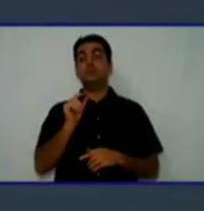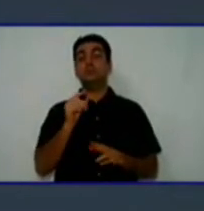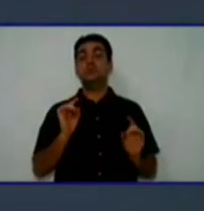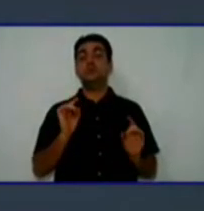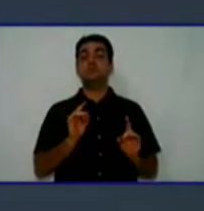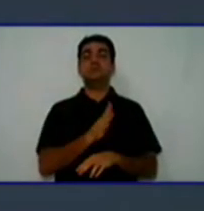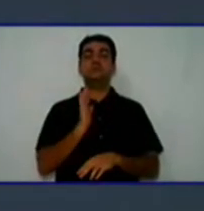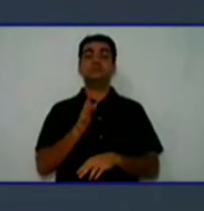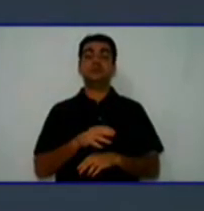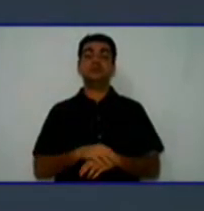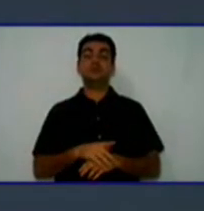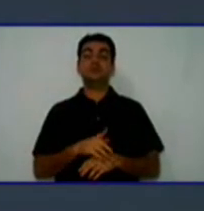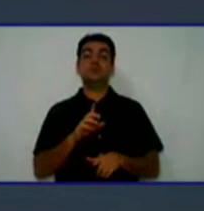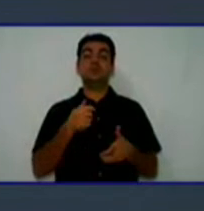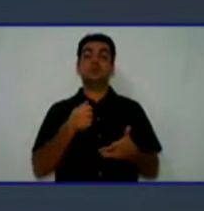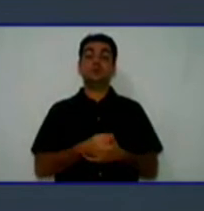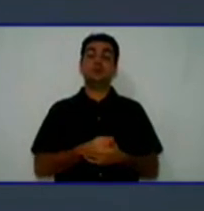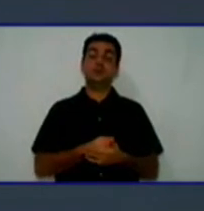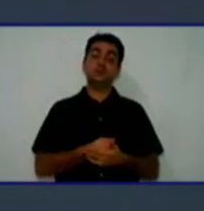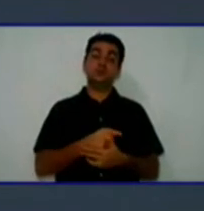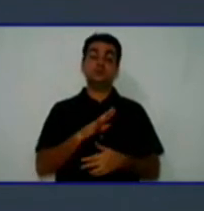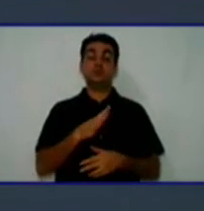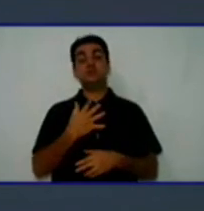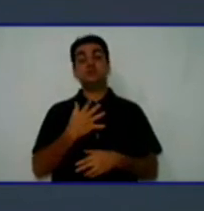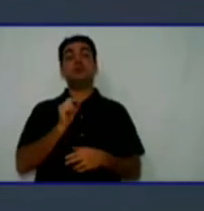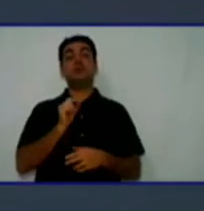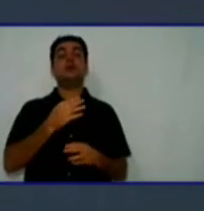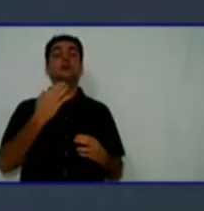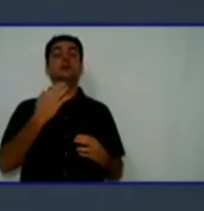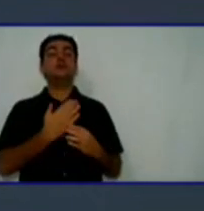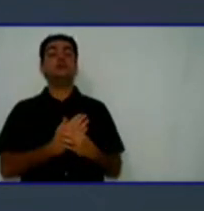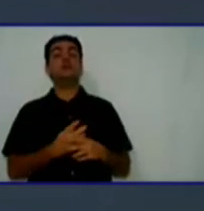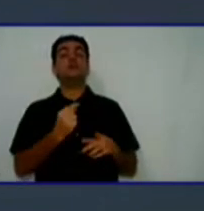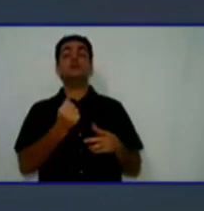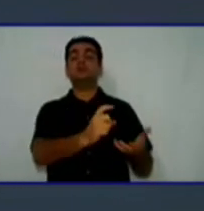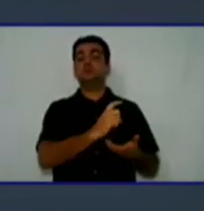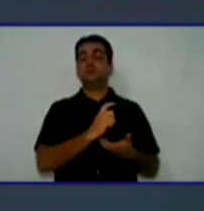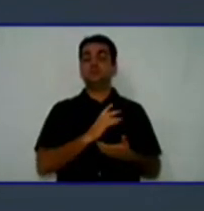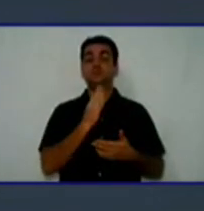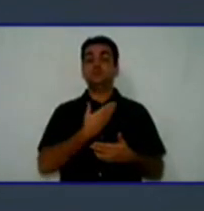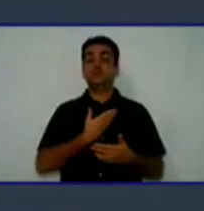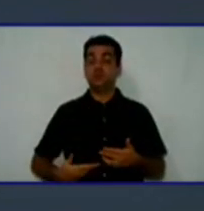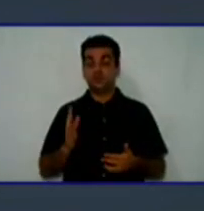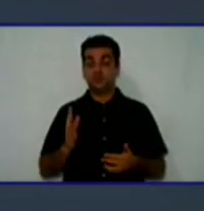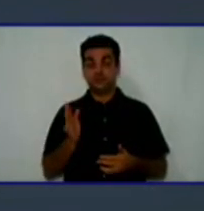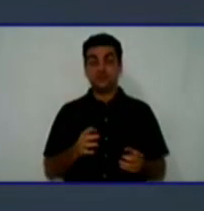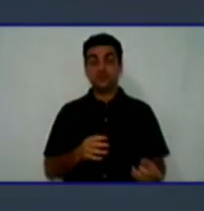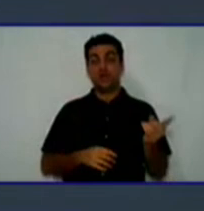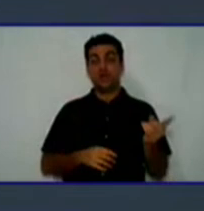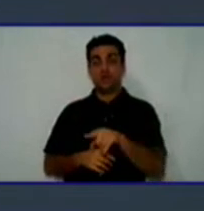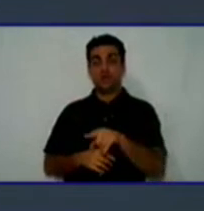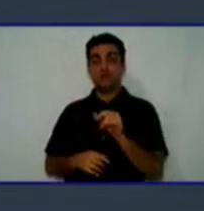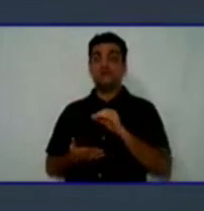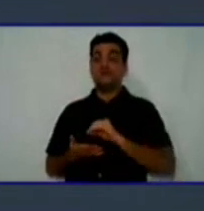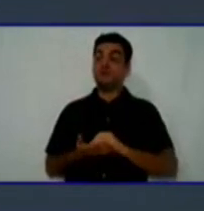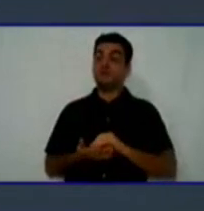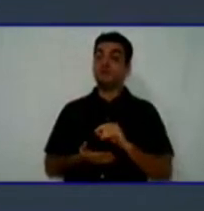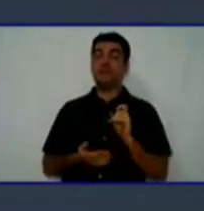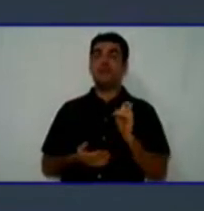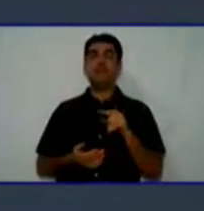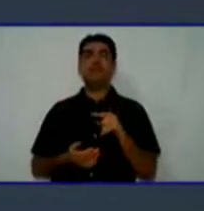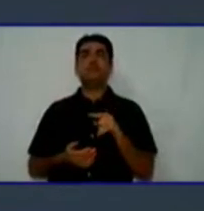julgado, uma parte da condenação, que é a devolução para os cofres públicos. E a outra,